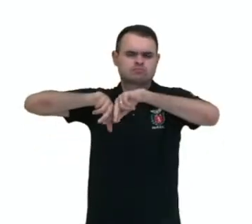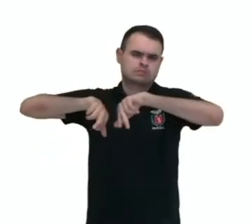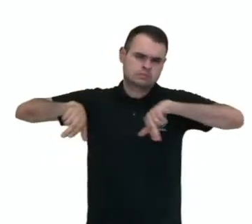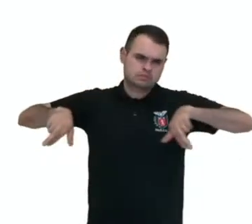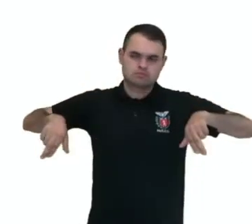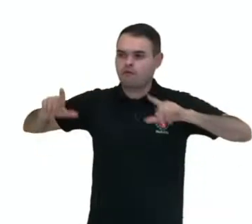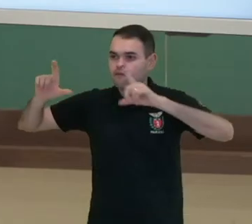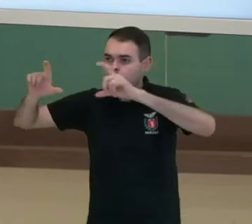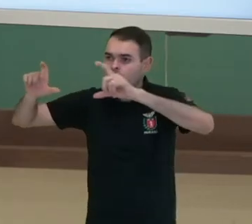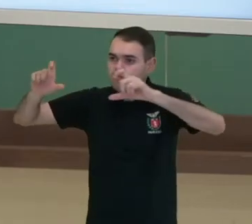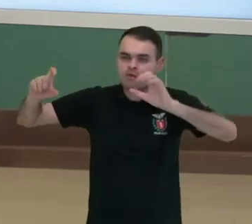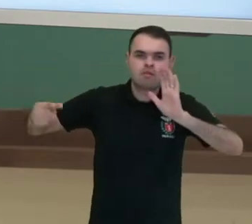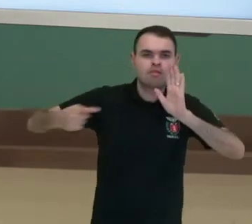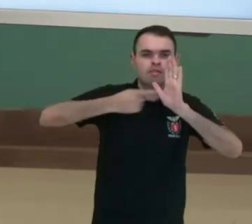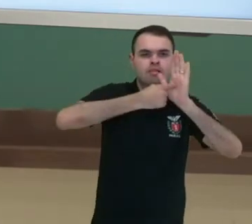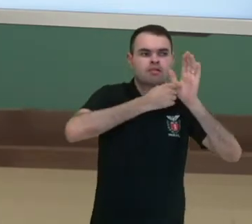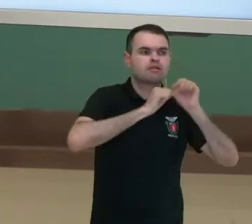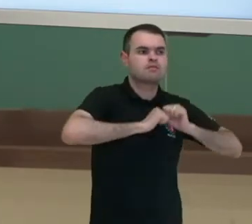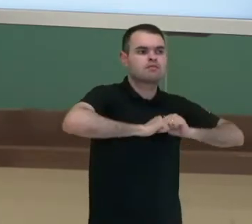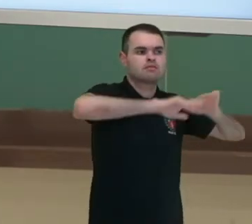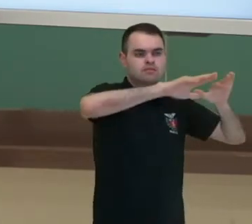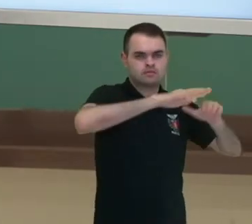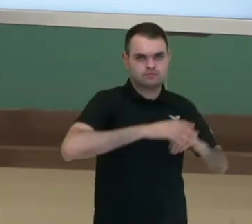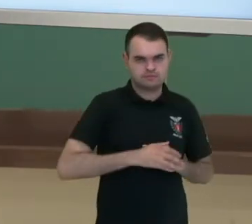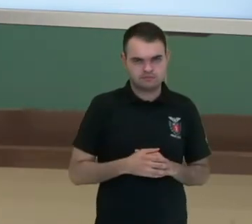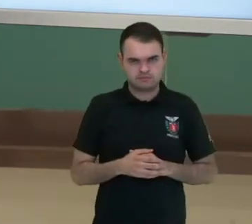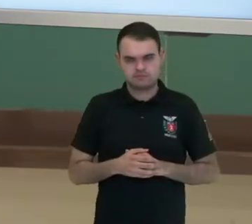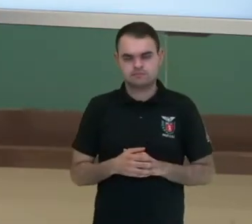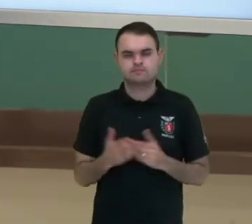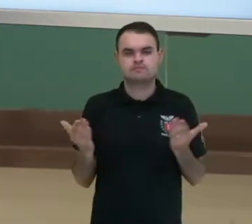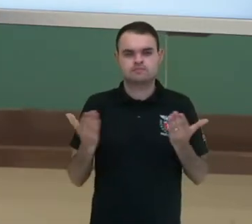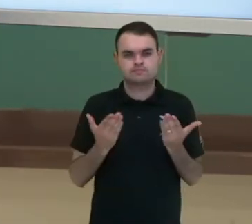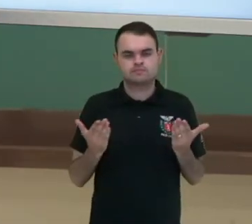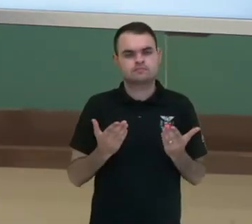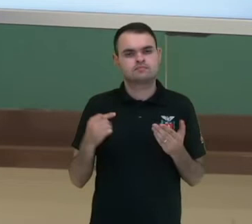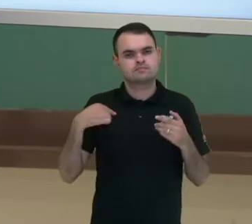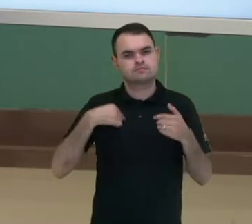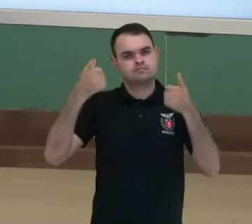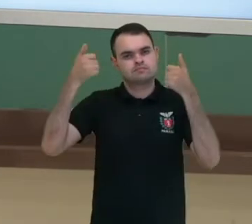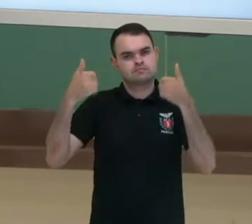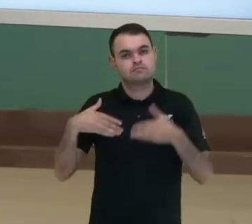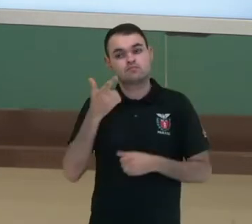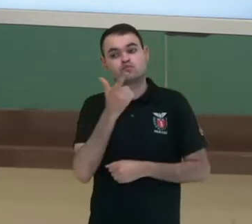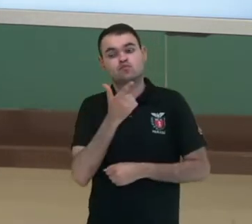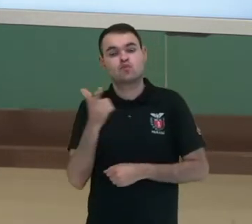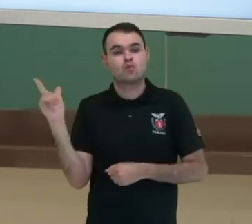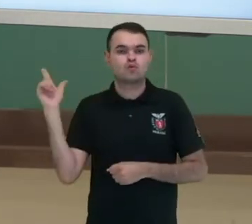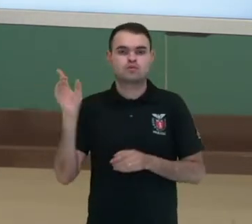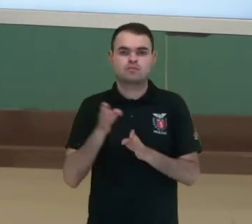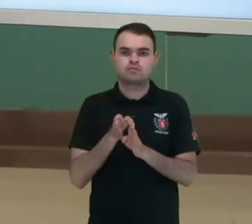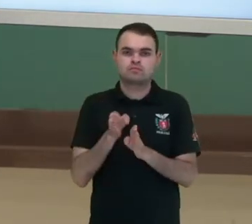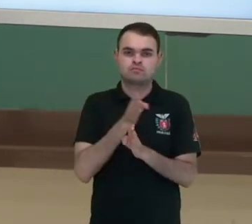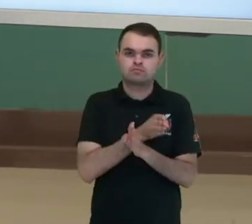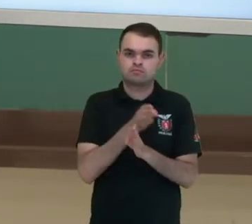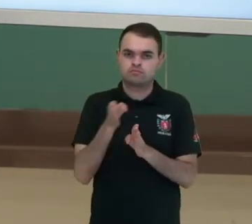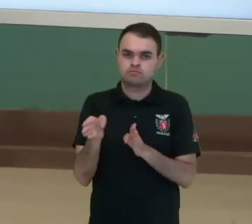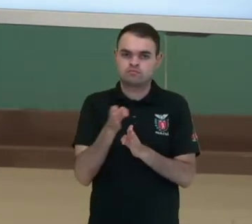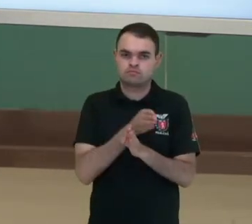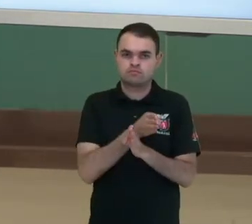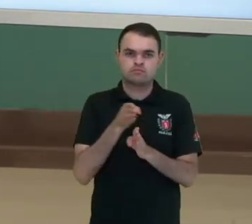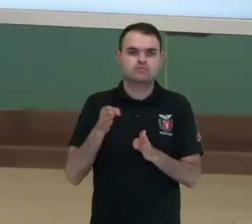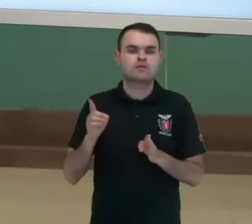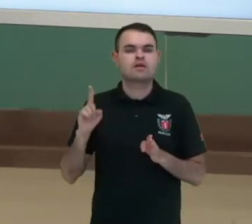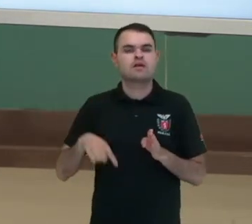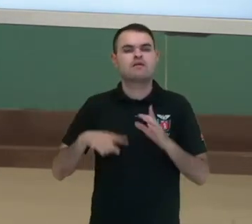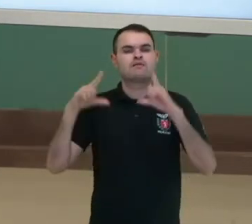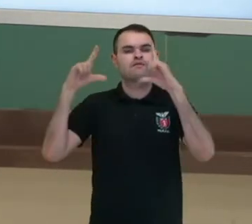né? Então vejam, a gente está aqui agora explicando para vocês uma outra modalidade de gênero textual, que é a